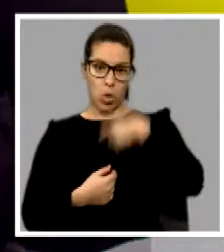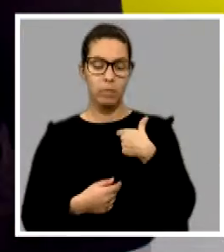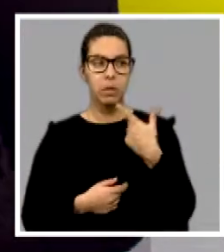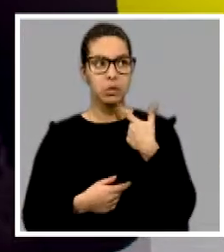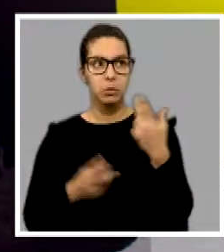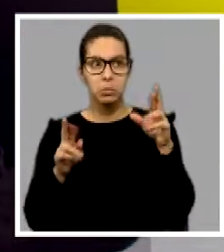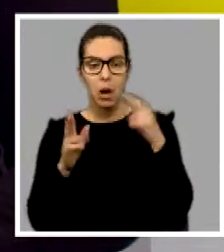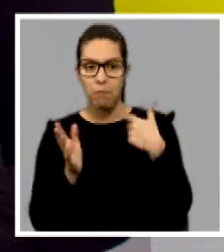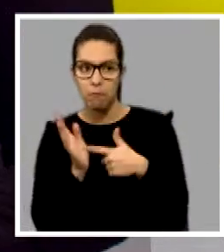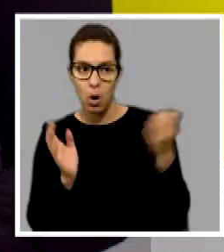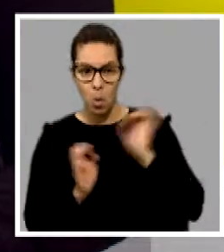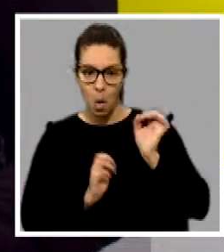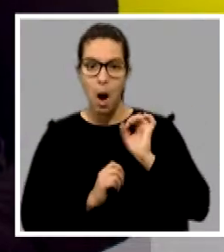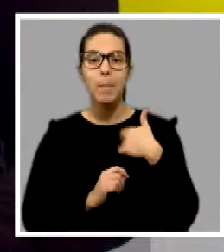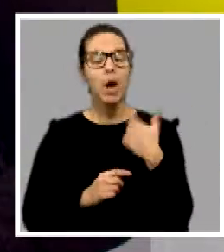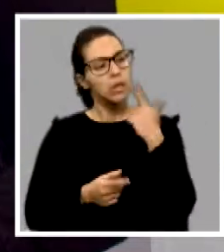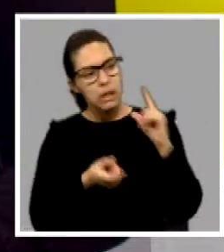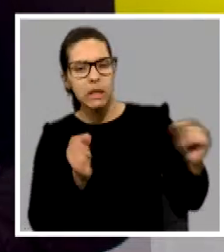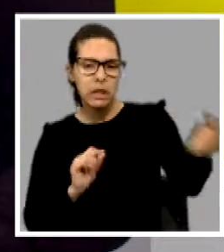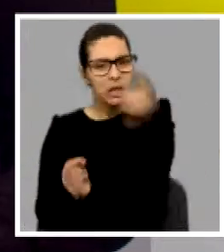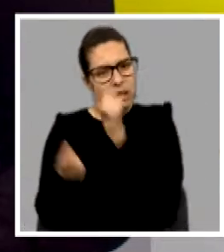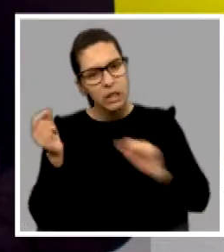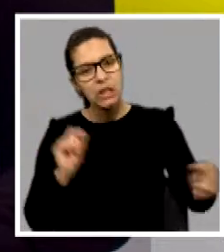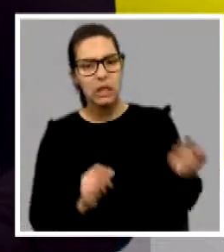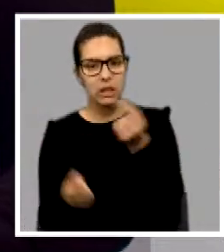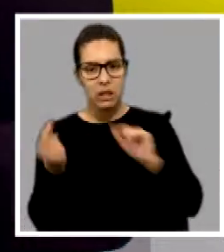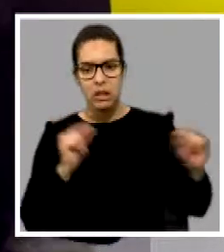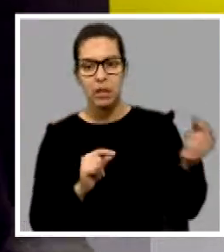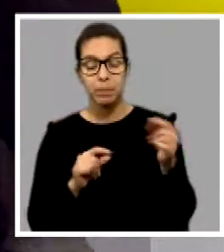e espero que não me falte ninguém, mas era um grupo em que às vezes as discussões